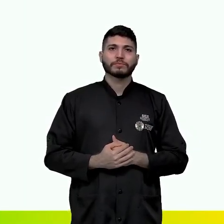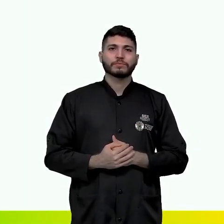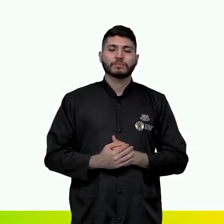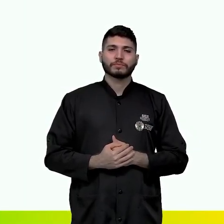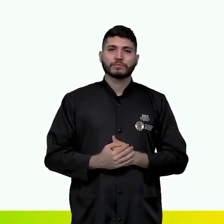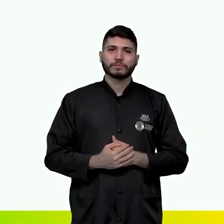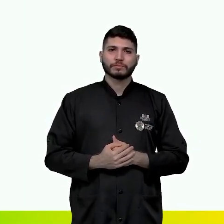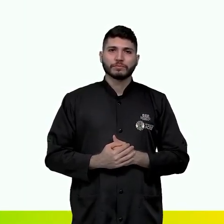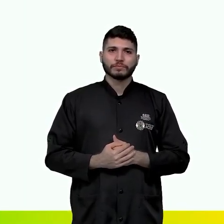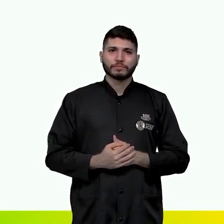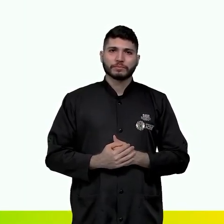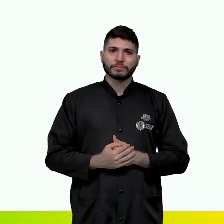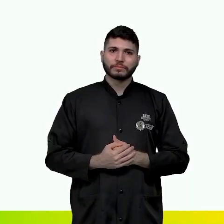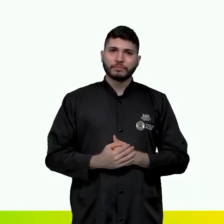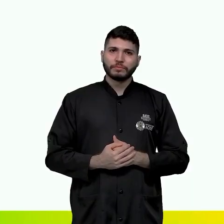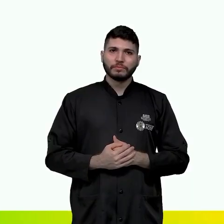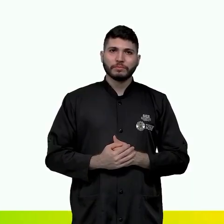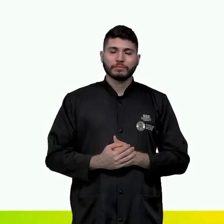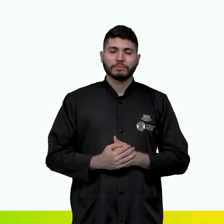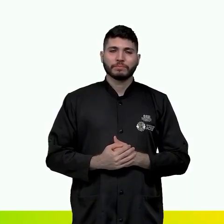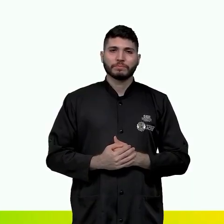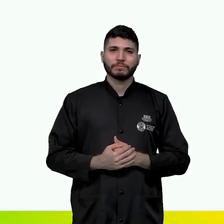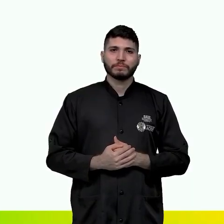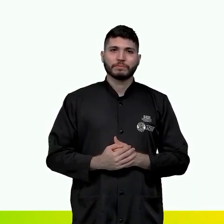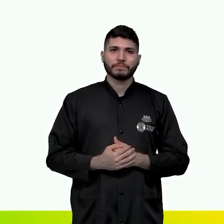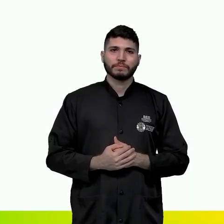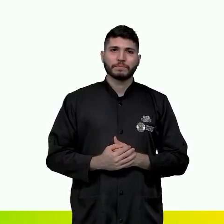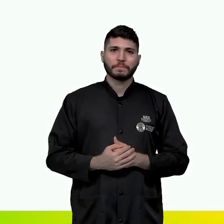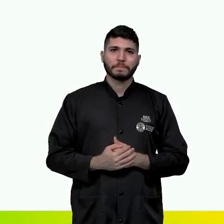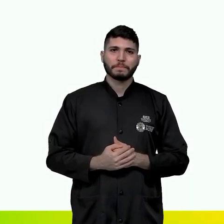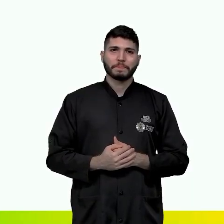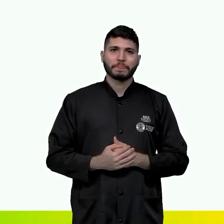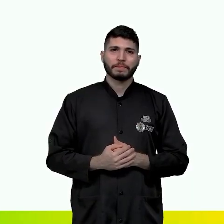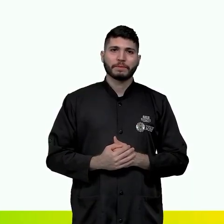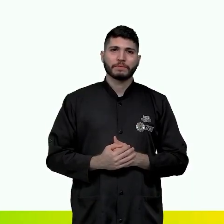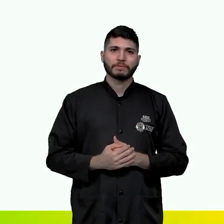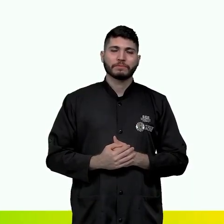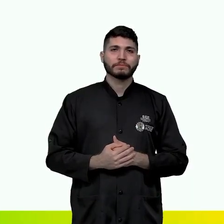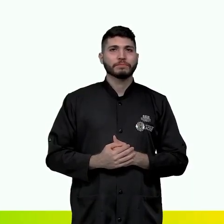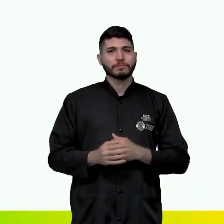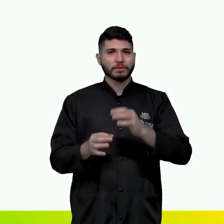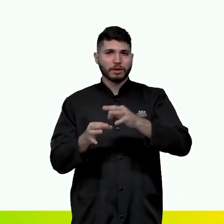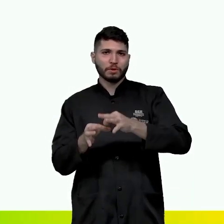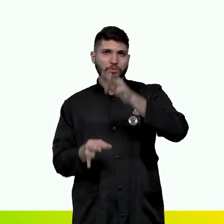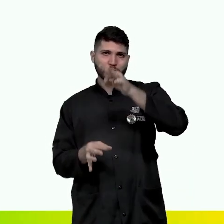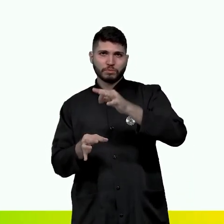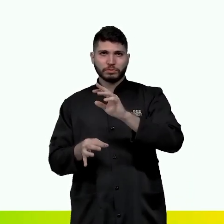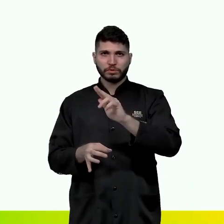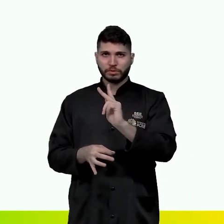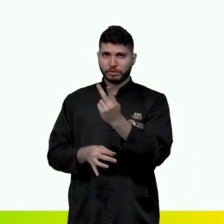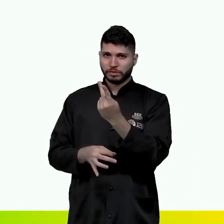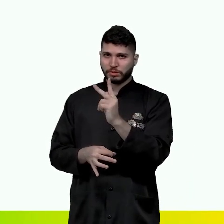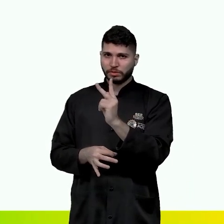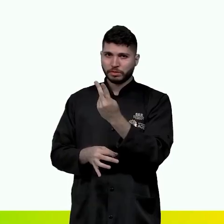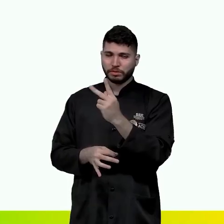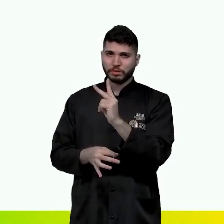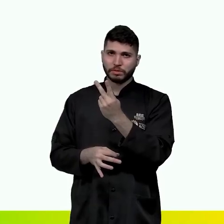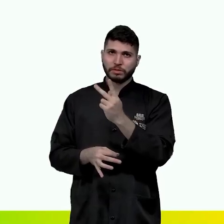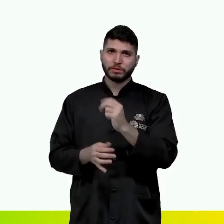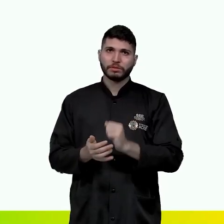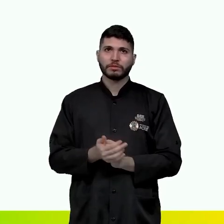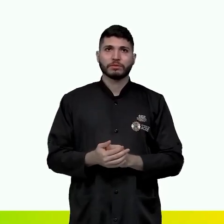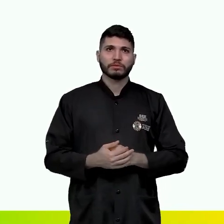mesma medida do lado do hexágono, e a altura H. Então, base vezes altura.